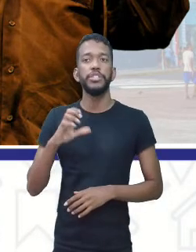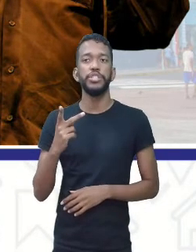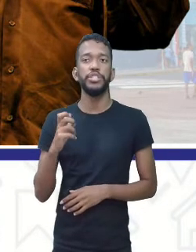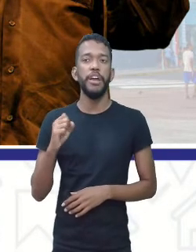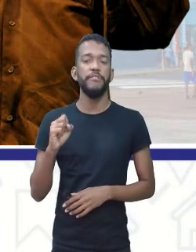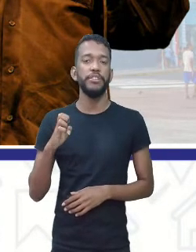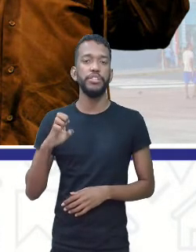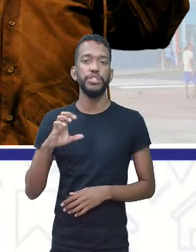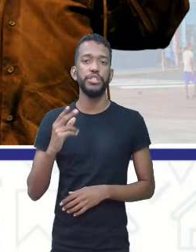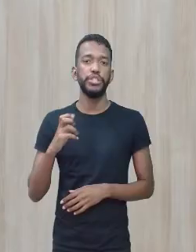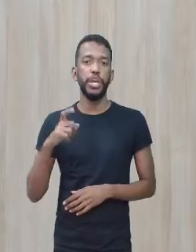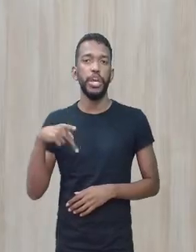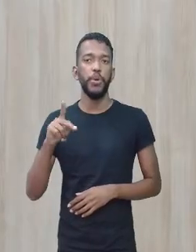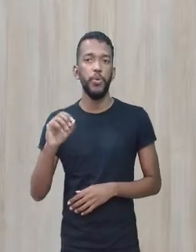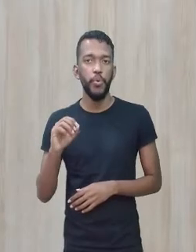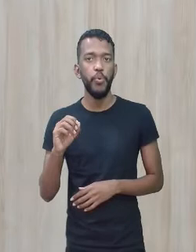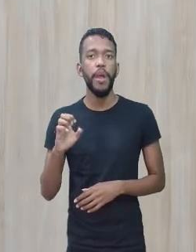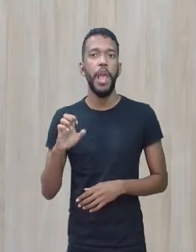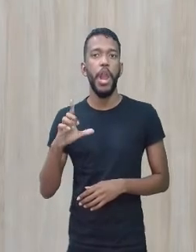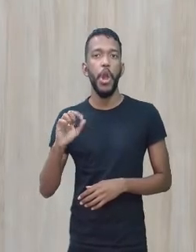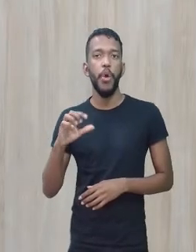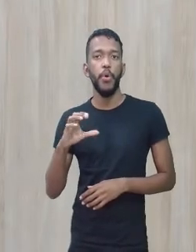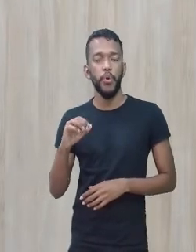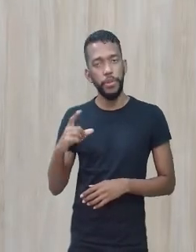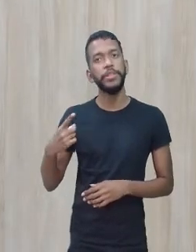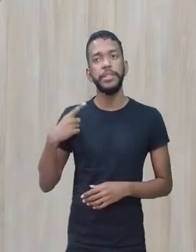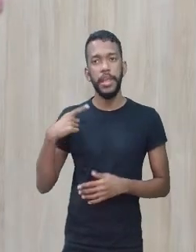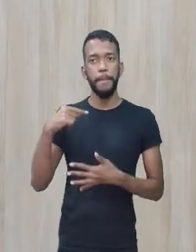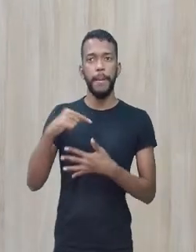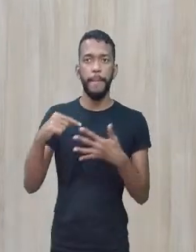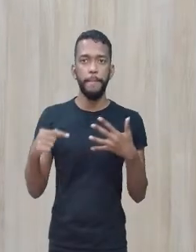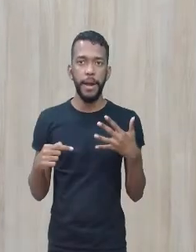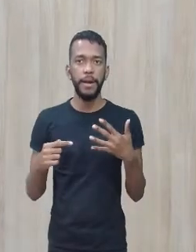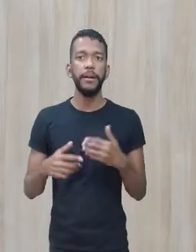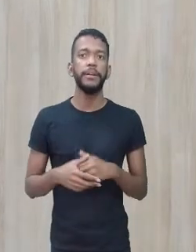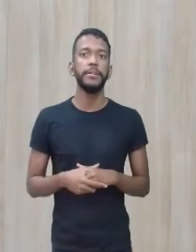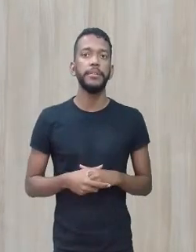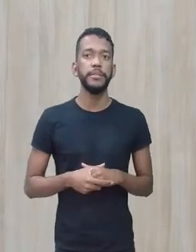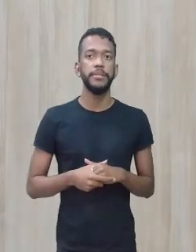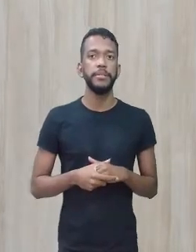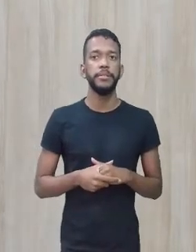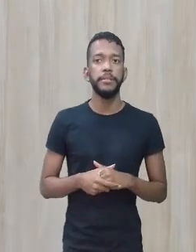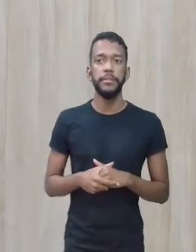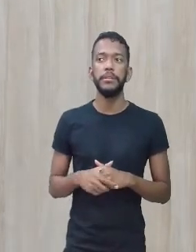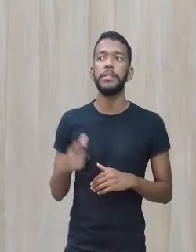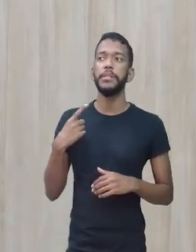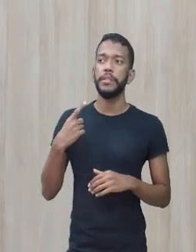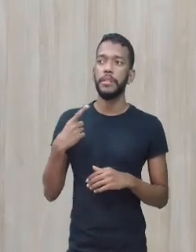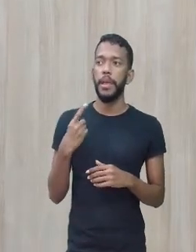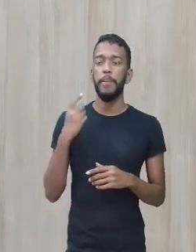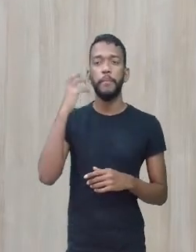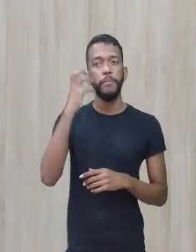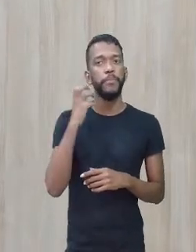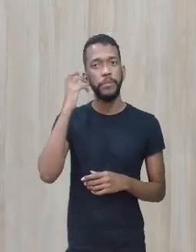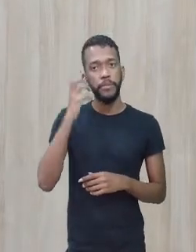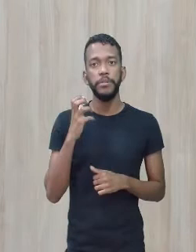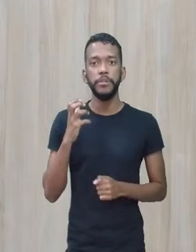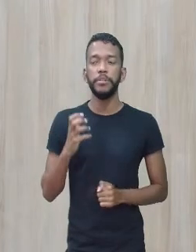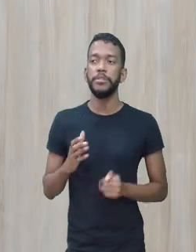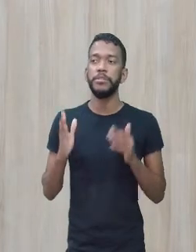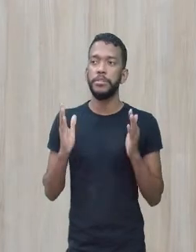difusão dessas diversas faces, né, do ritmo brega. Então o brega, ele surge como uma música romântica associada, né,